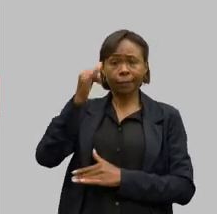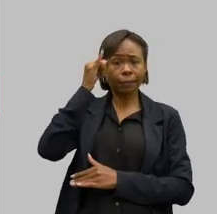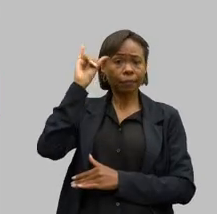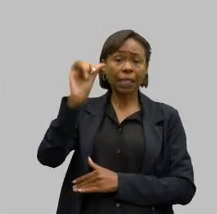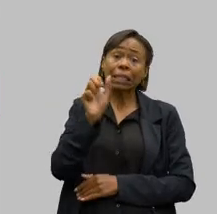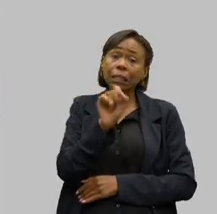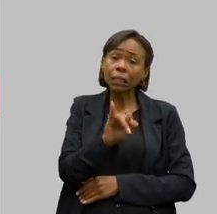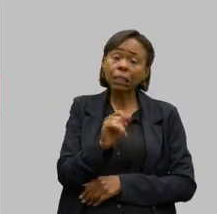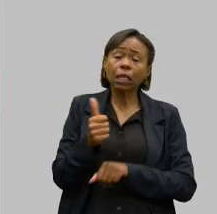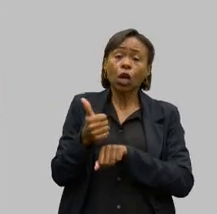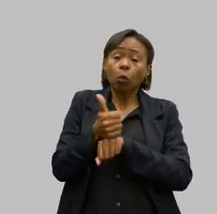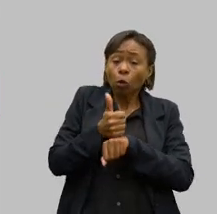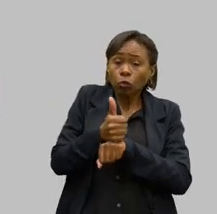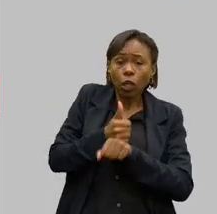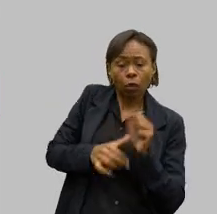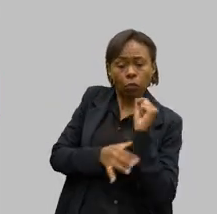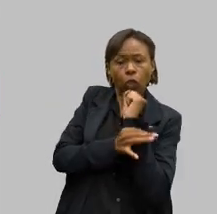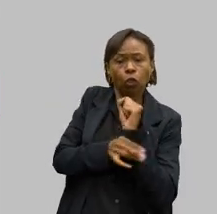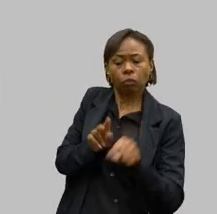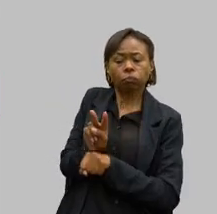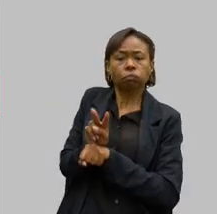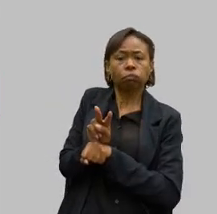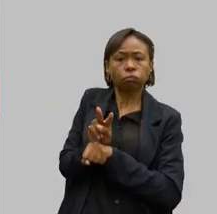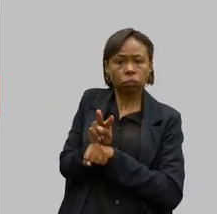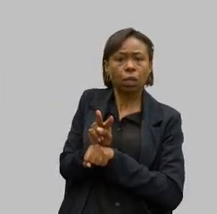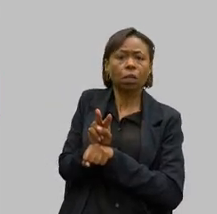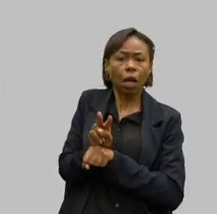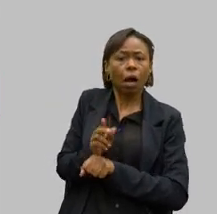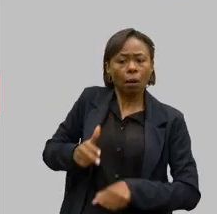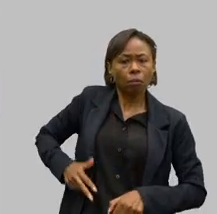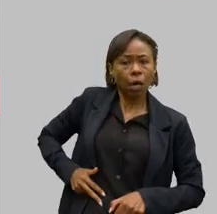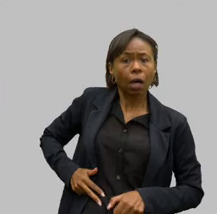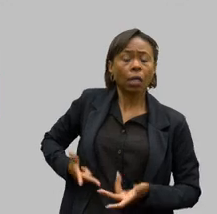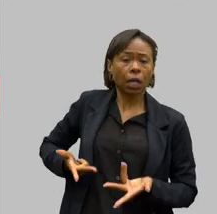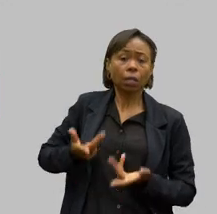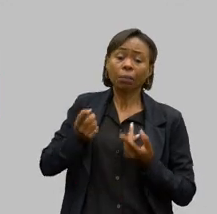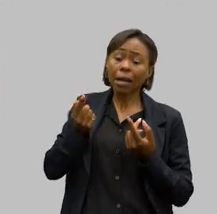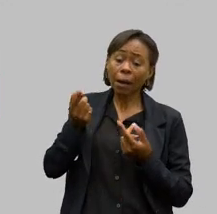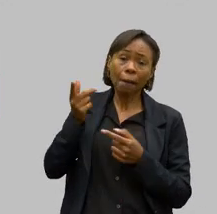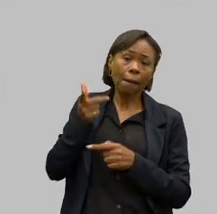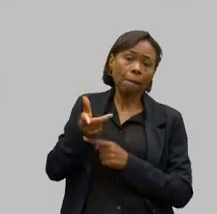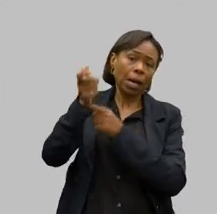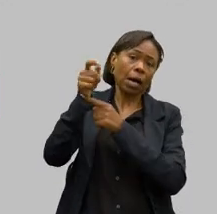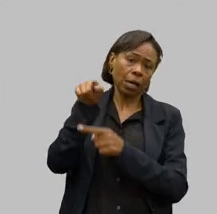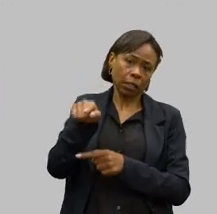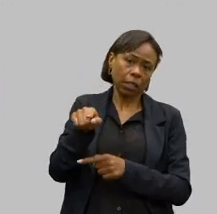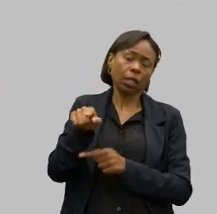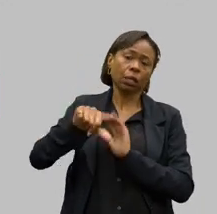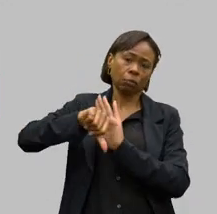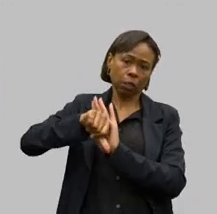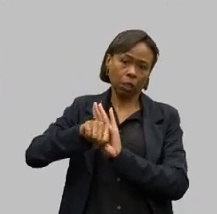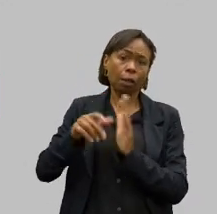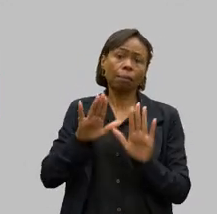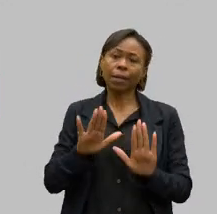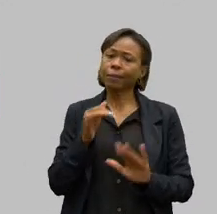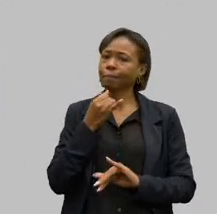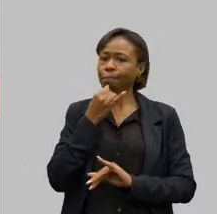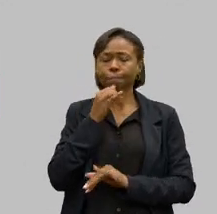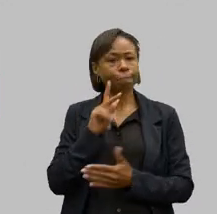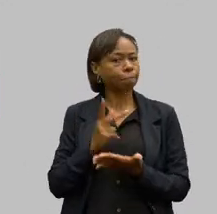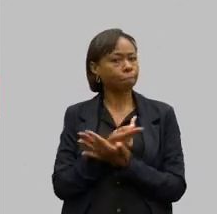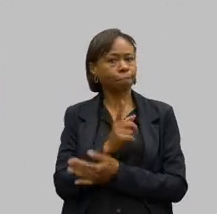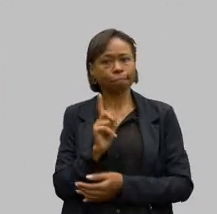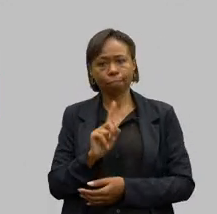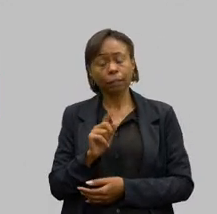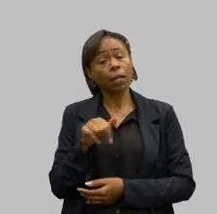profissional de segurança ali treinado para eliminar aquele marginal. O que, infelizmente, não ocorreu e aí nós